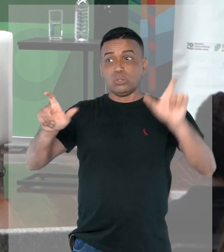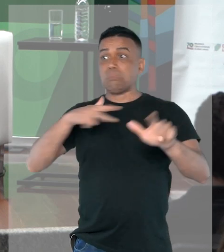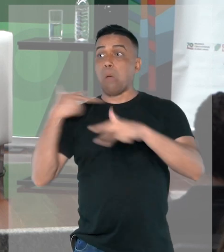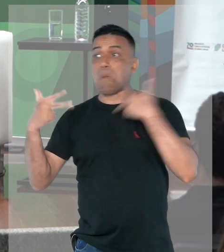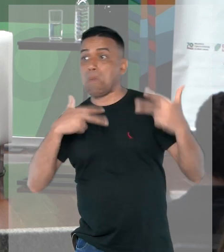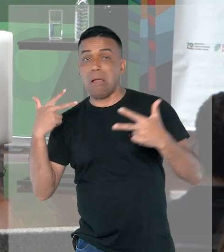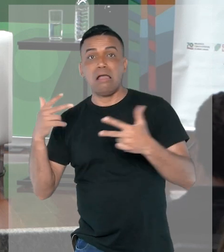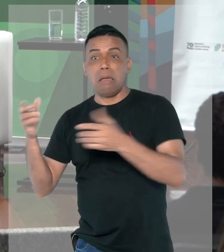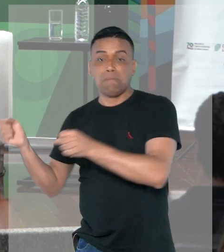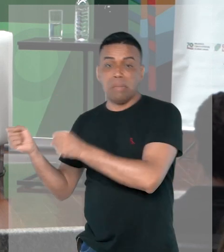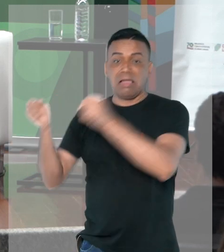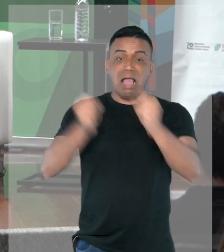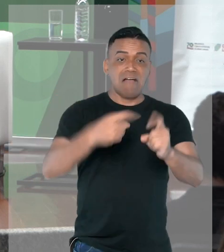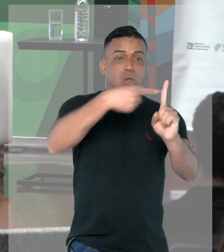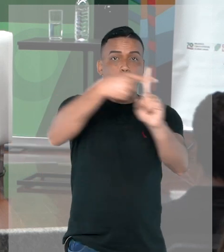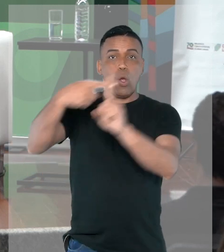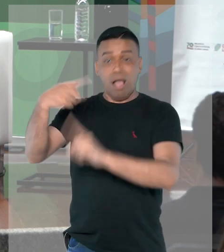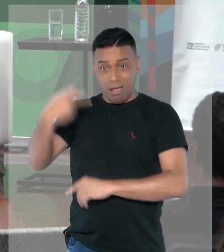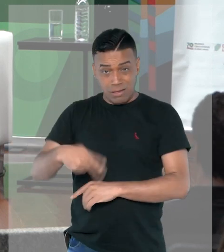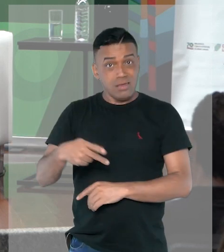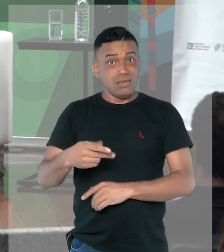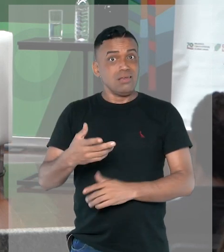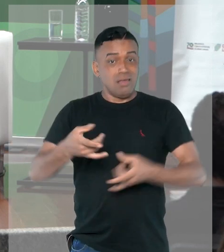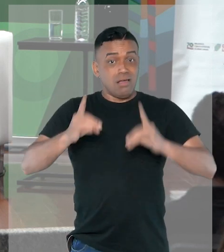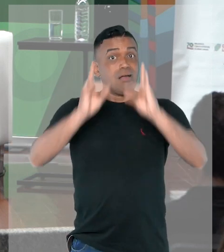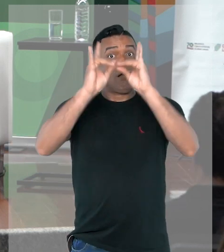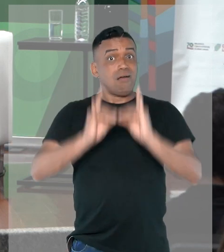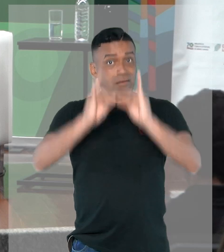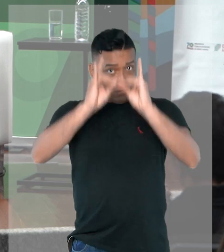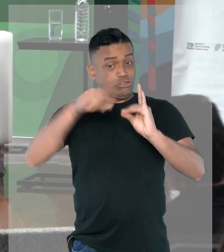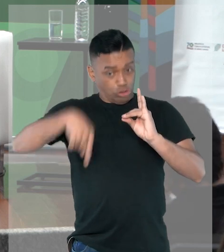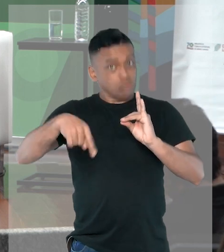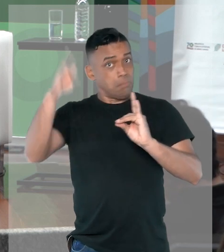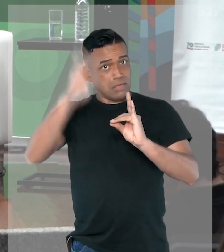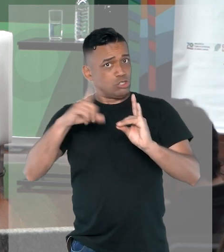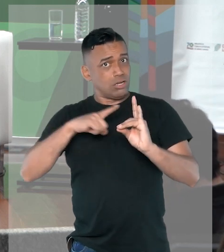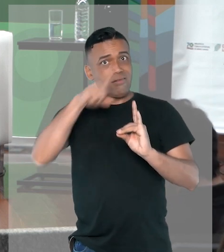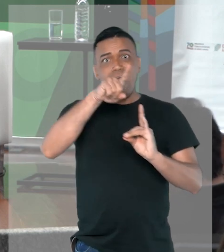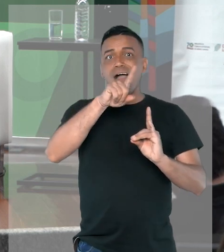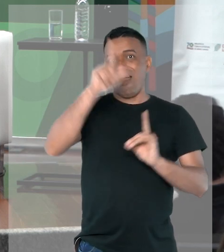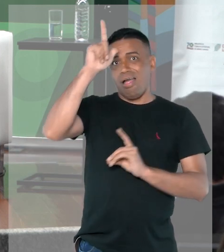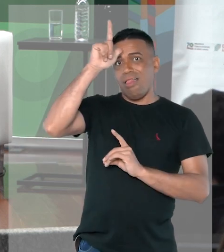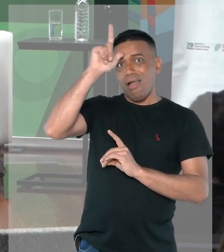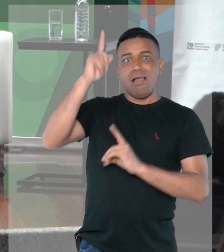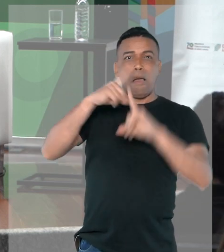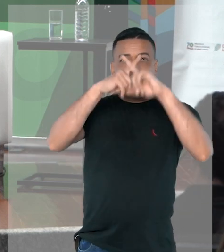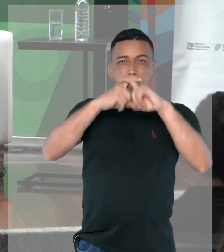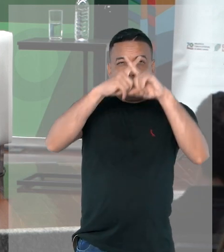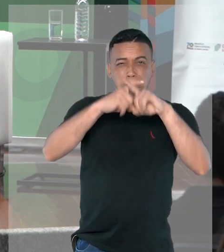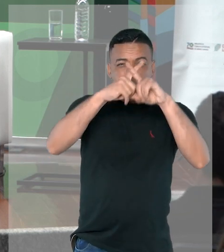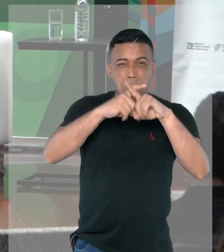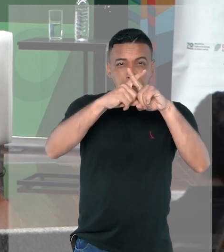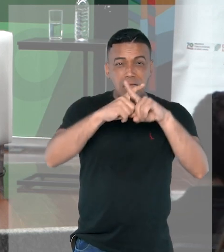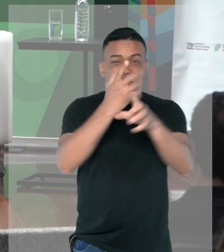né? Aqui ainda tinha caixãozinho, né? Lá nem, eu não sei se já viram filmes disso. É bem medonho.